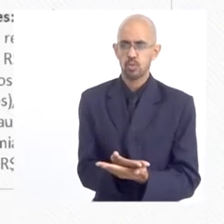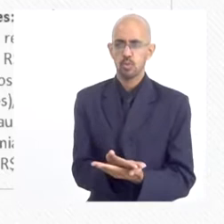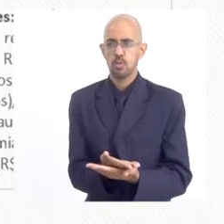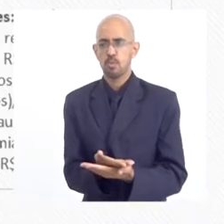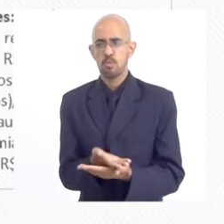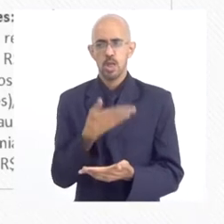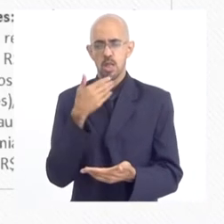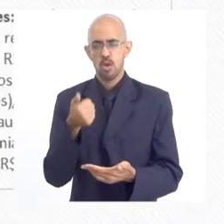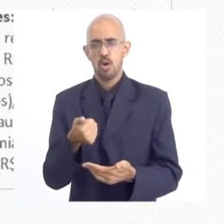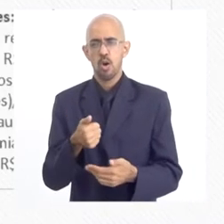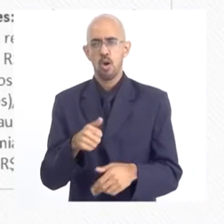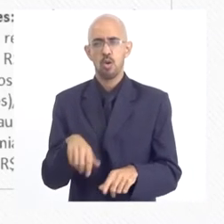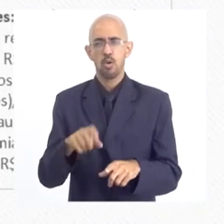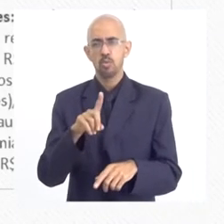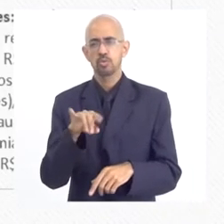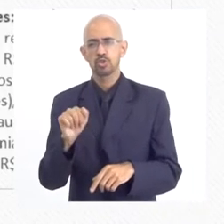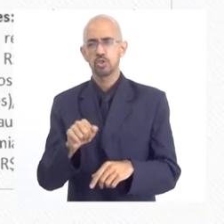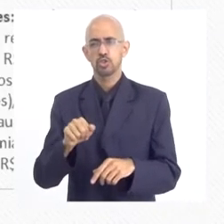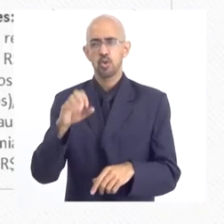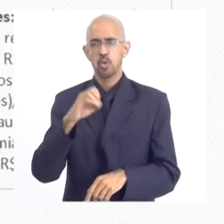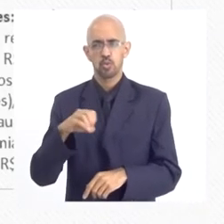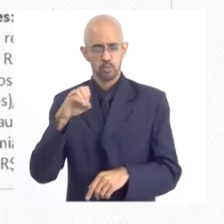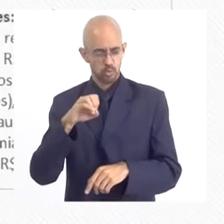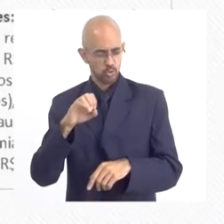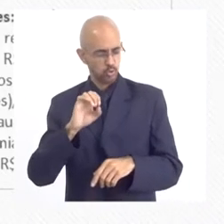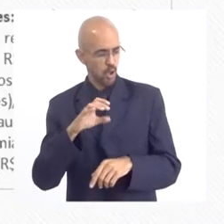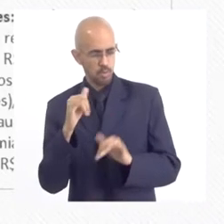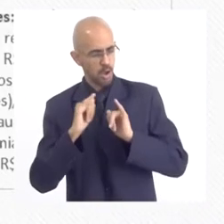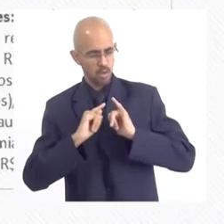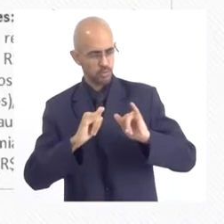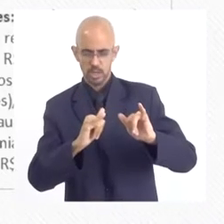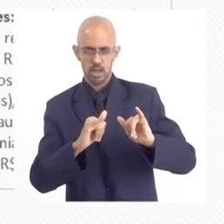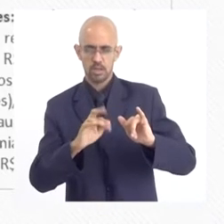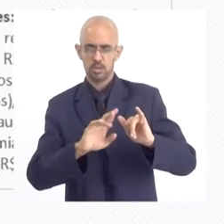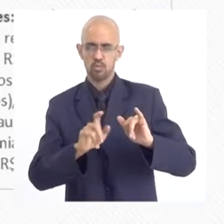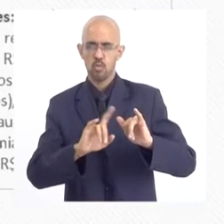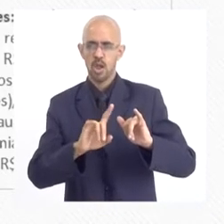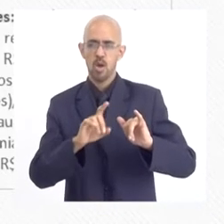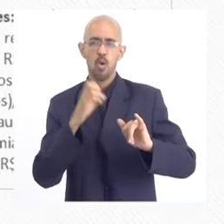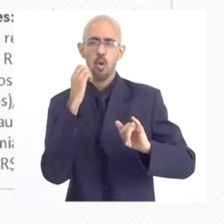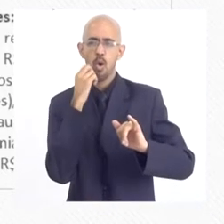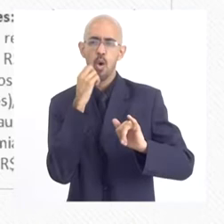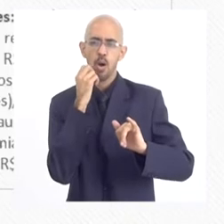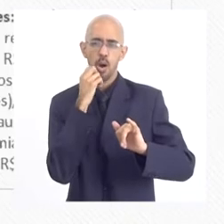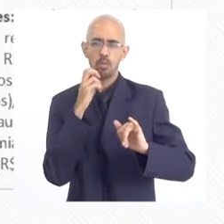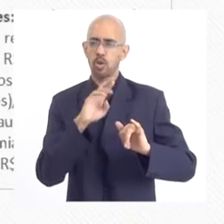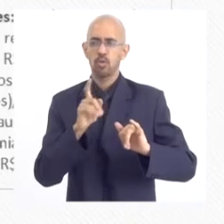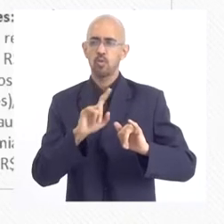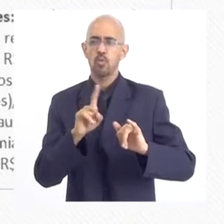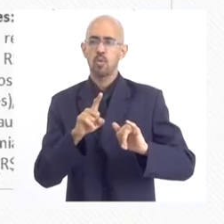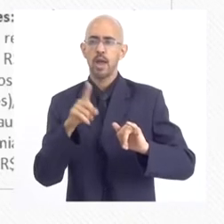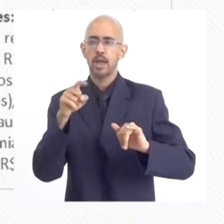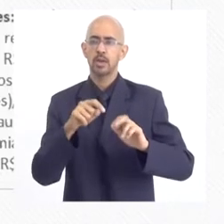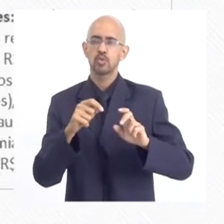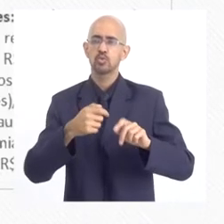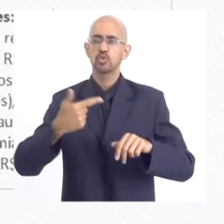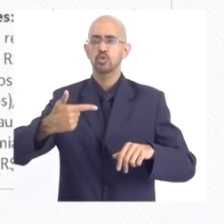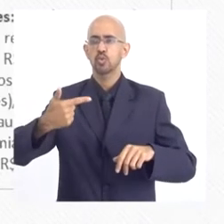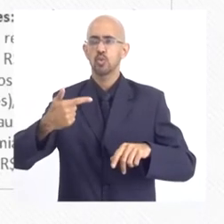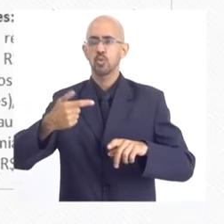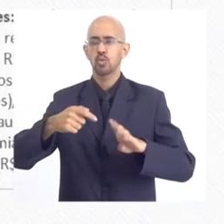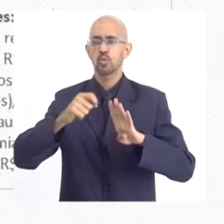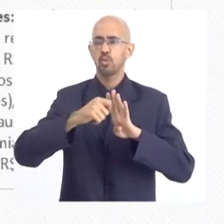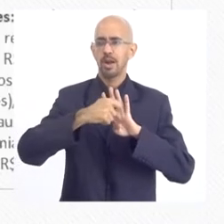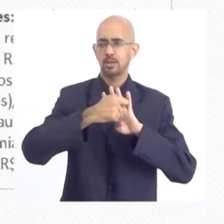já com data de outubro aqui, só como informação, não é, obviamente não está no segundo quadrimestre, porque nós fizemos com